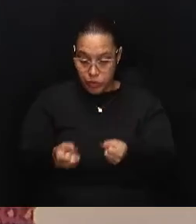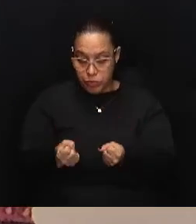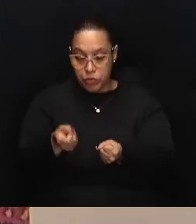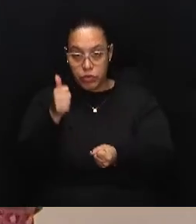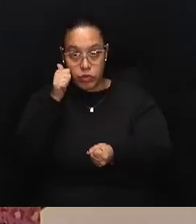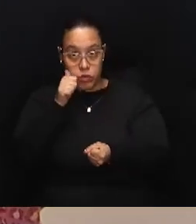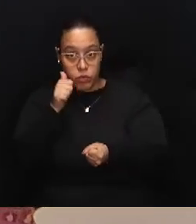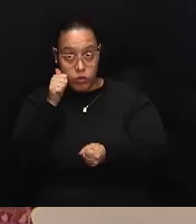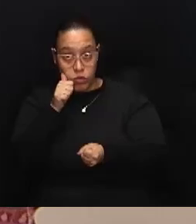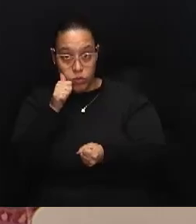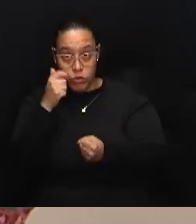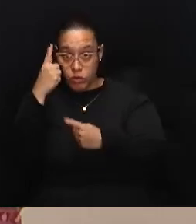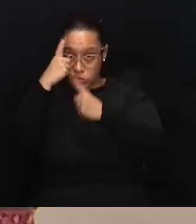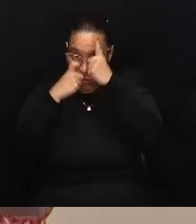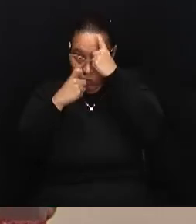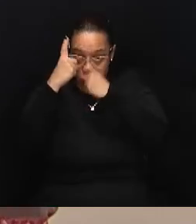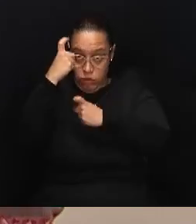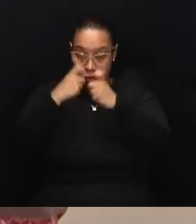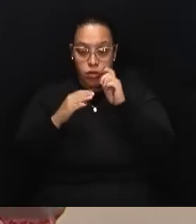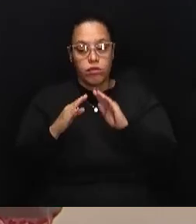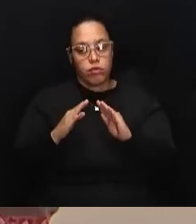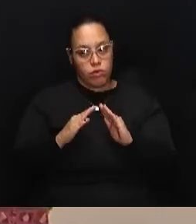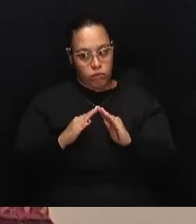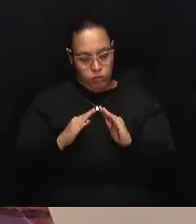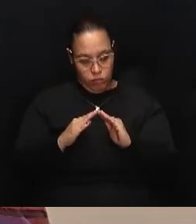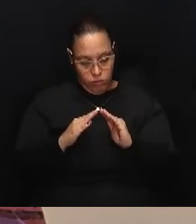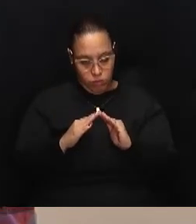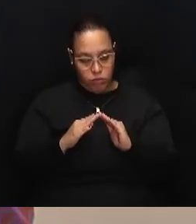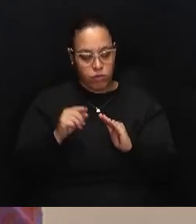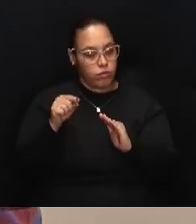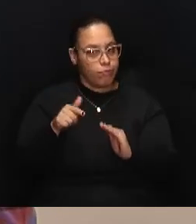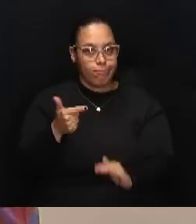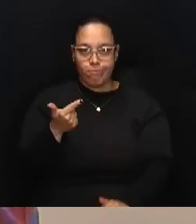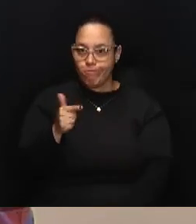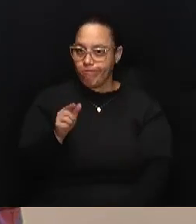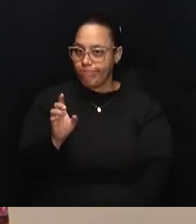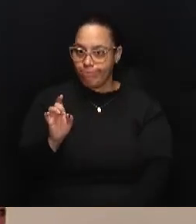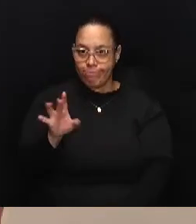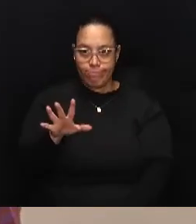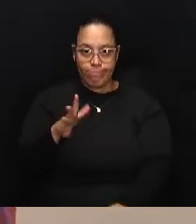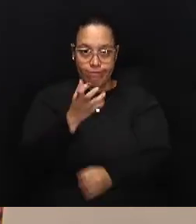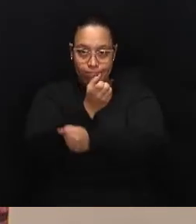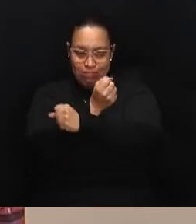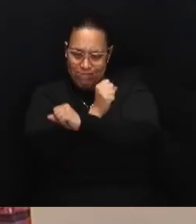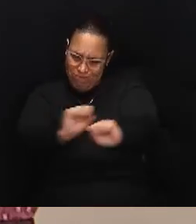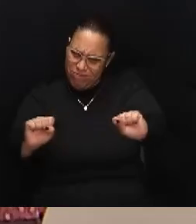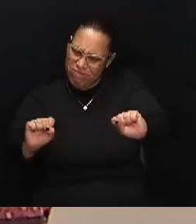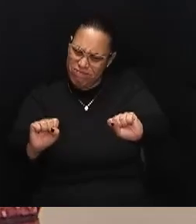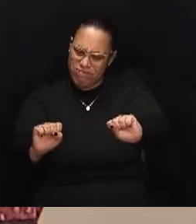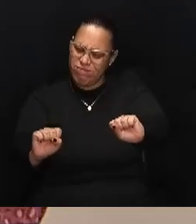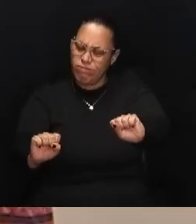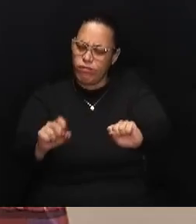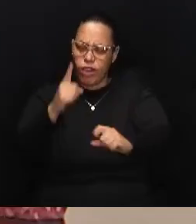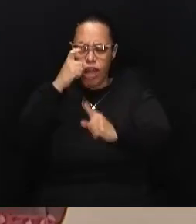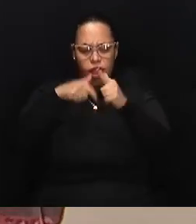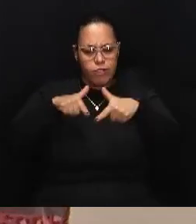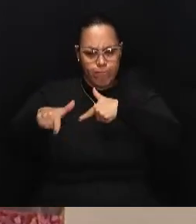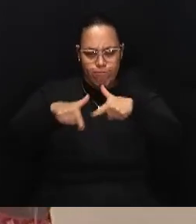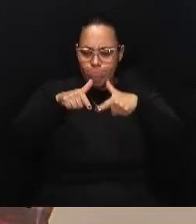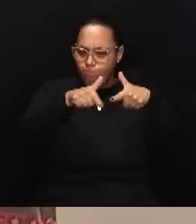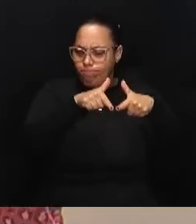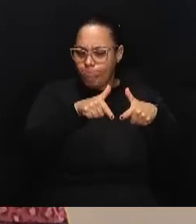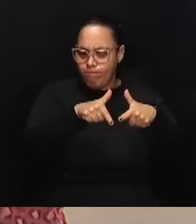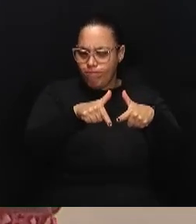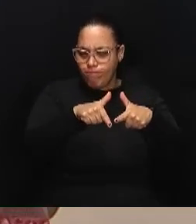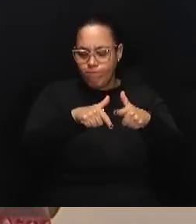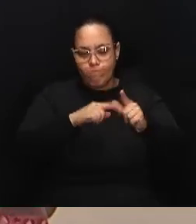acolhe as mulheres que são vítimas de violência doméstica. Então aqui nós não temos não só a ruptura dessa violência, mas também nós trabalhamos